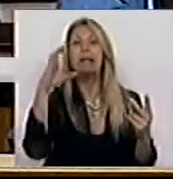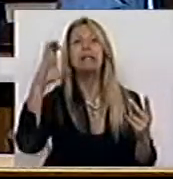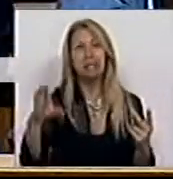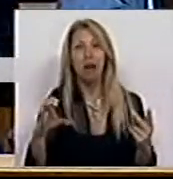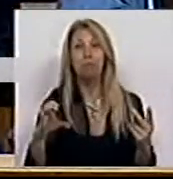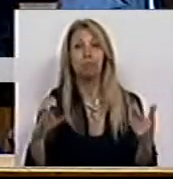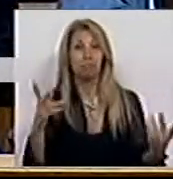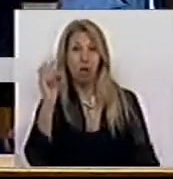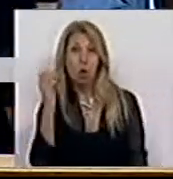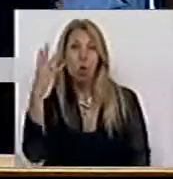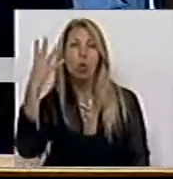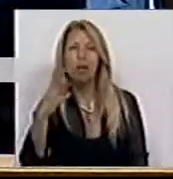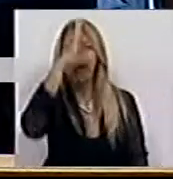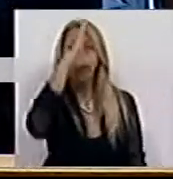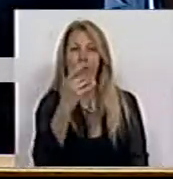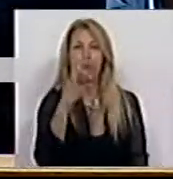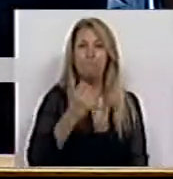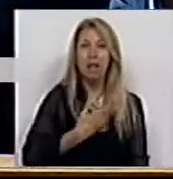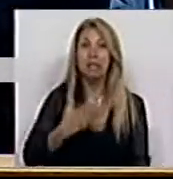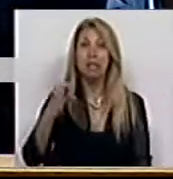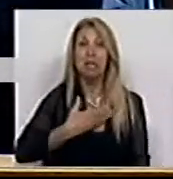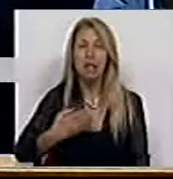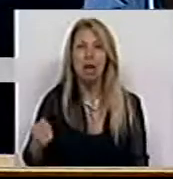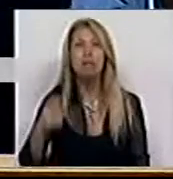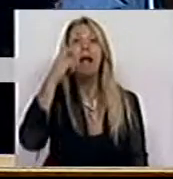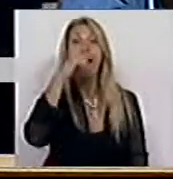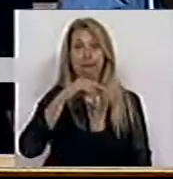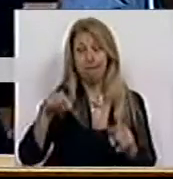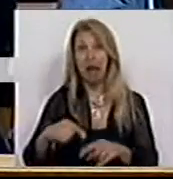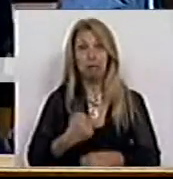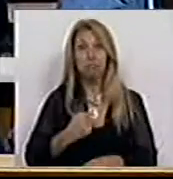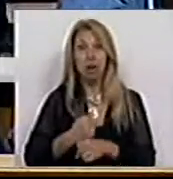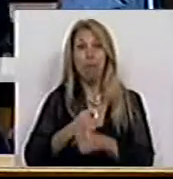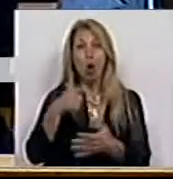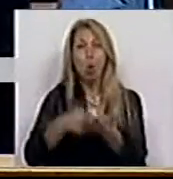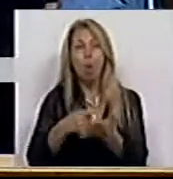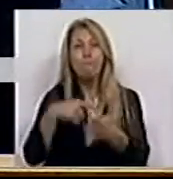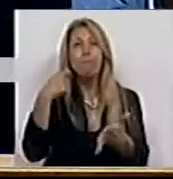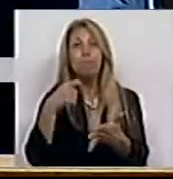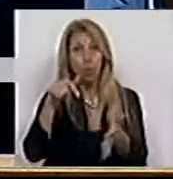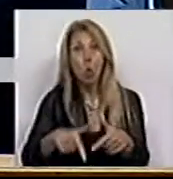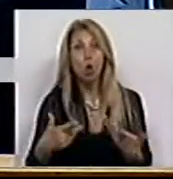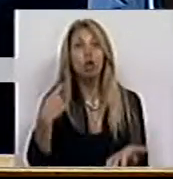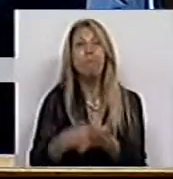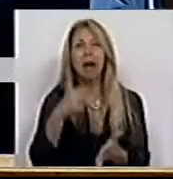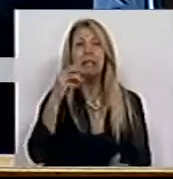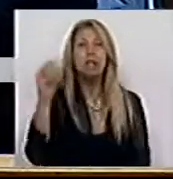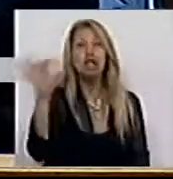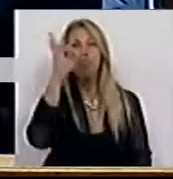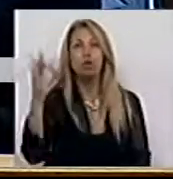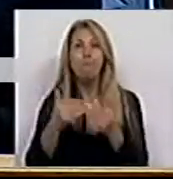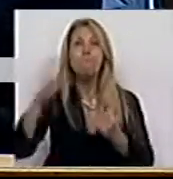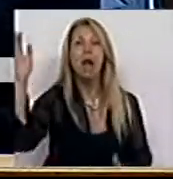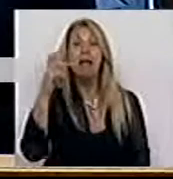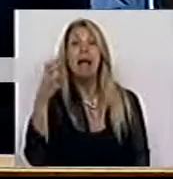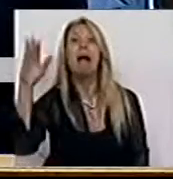PSD-CDS e quem vive do trabalho paga hoje mais 30% de IRS, enquanto as empresas têm uma borla de 20%